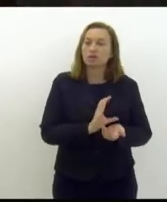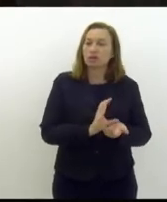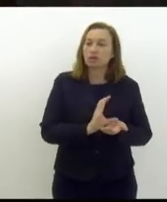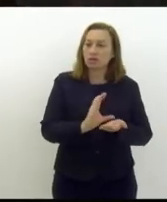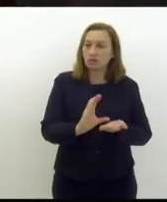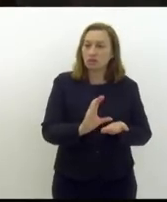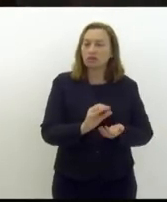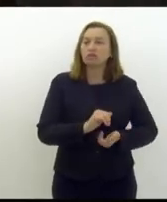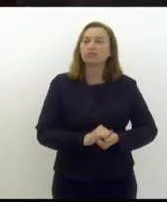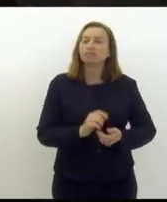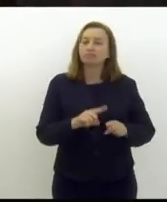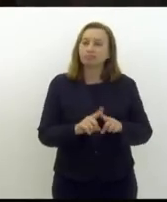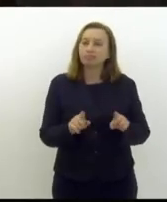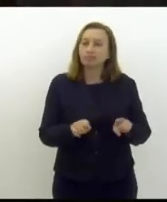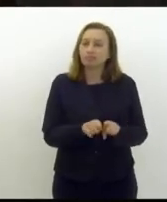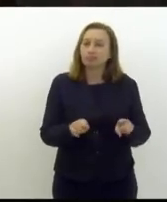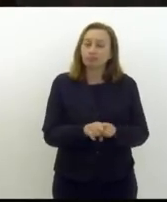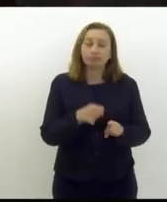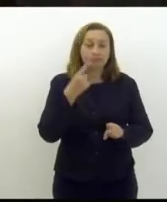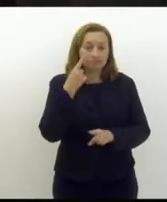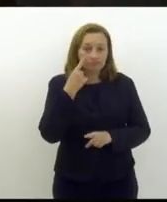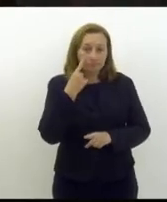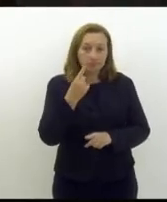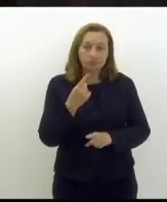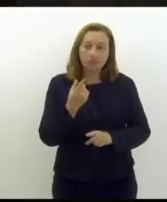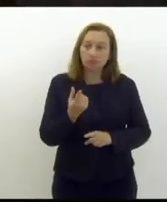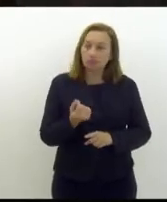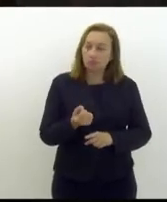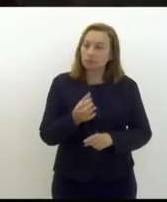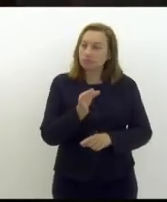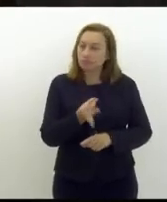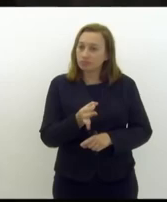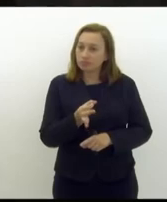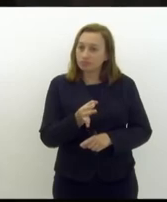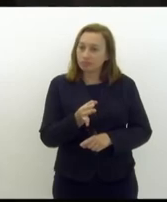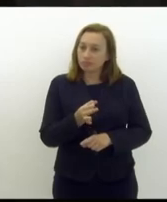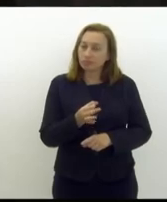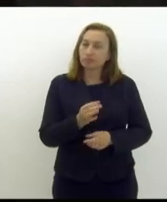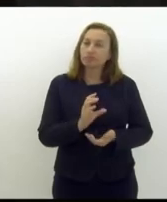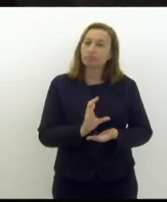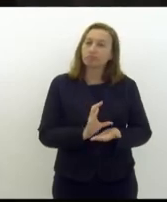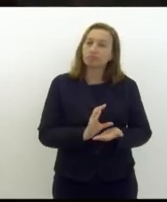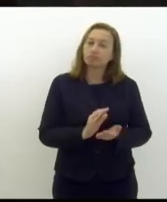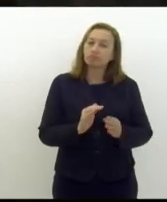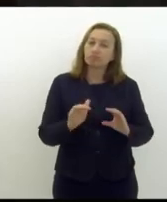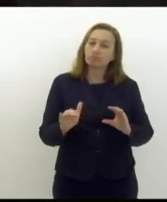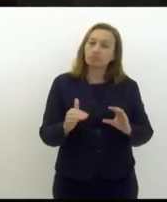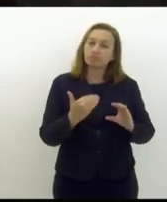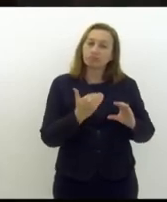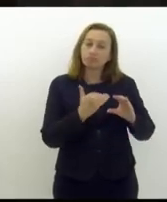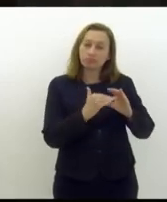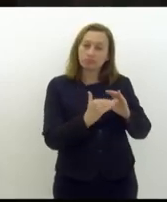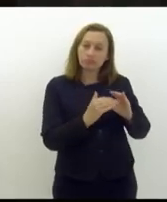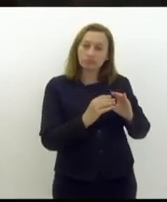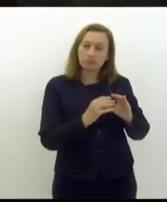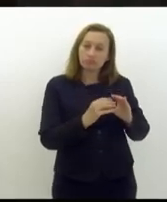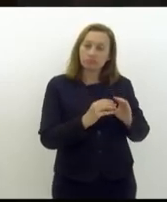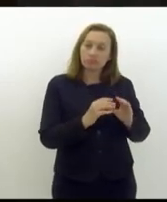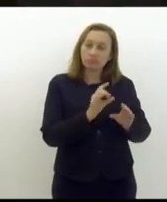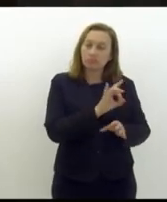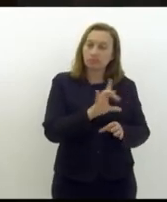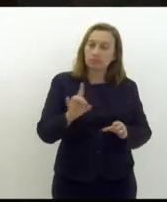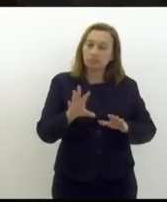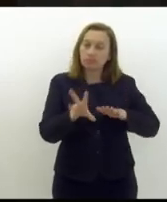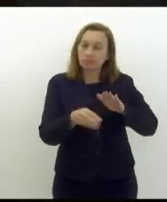como também rever o valor que é destinado a estas emendas por exemplo